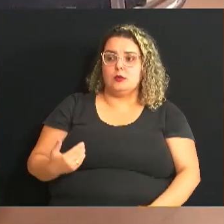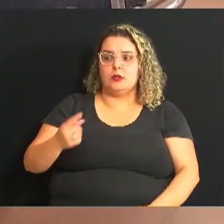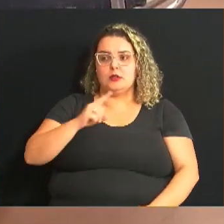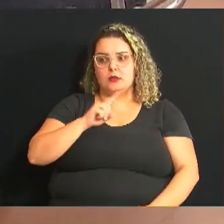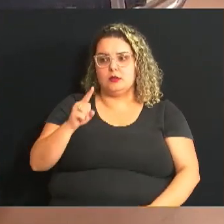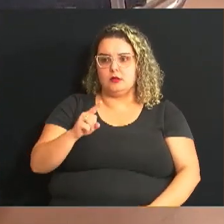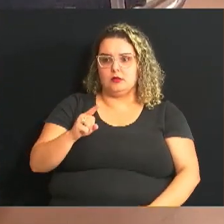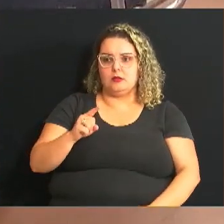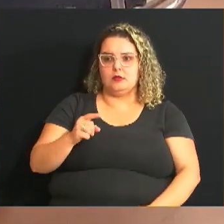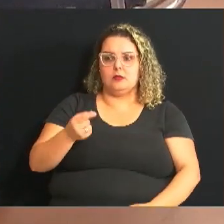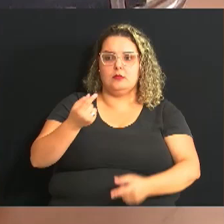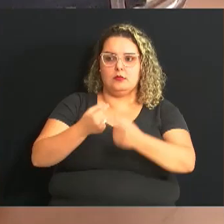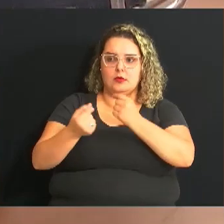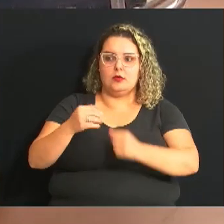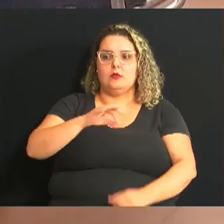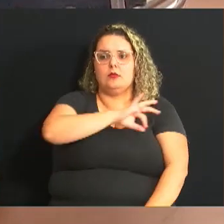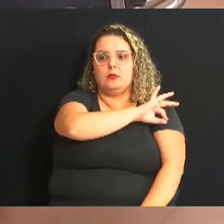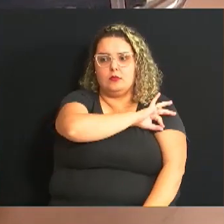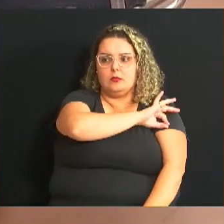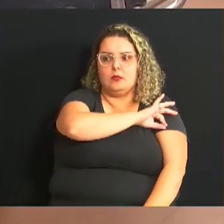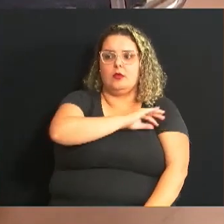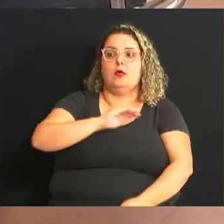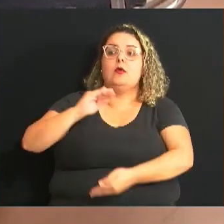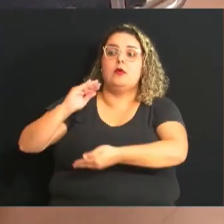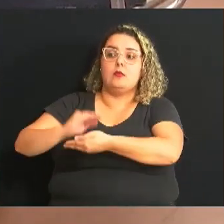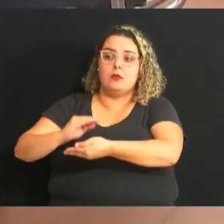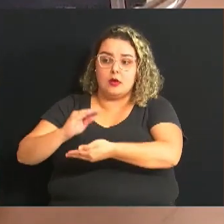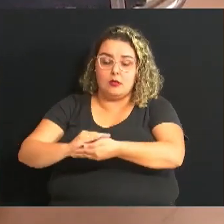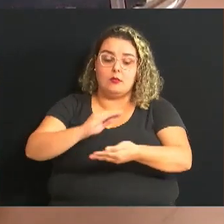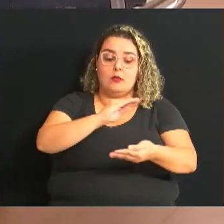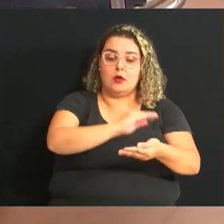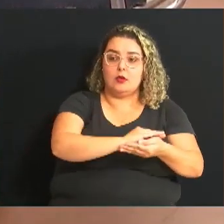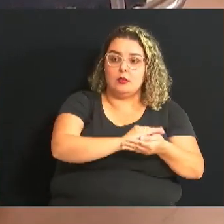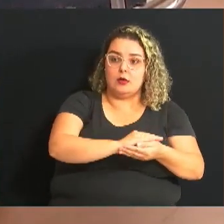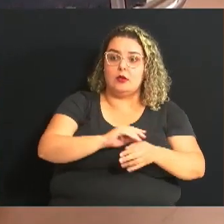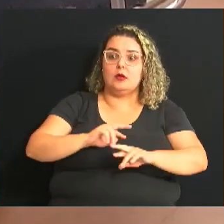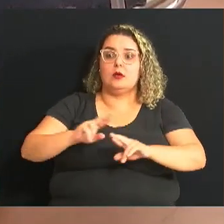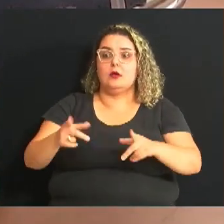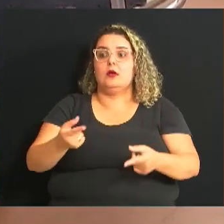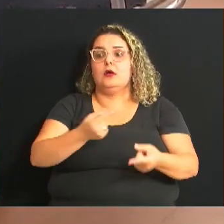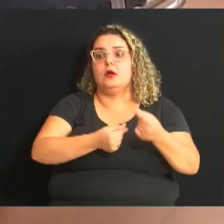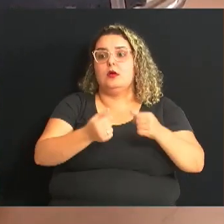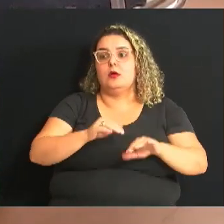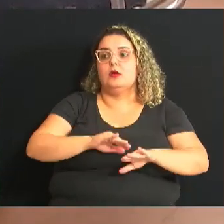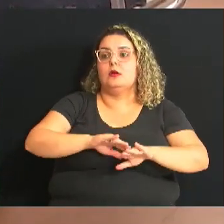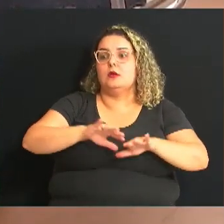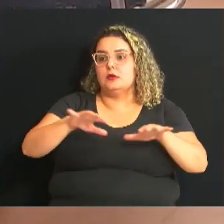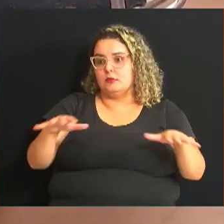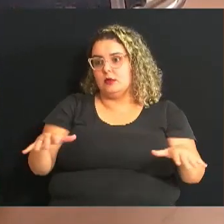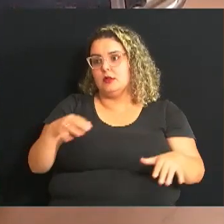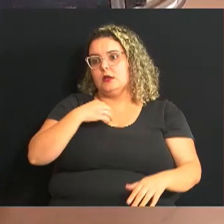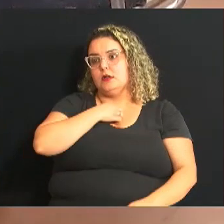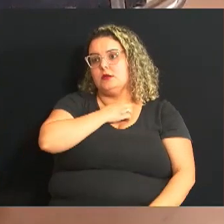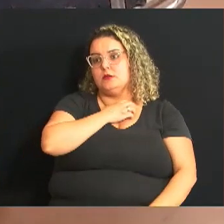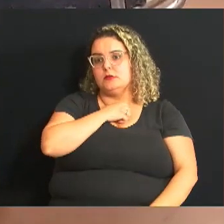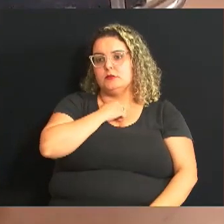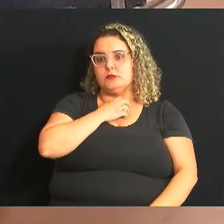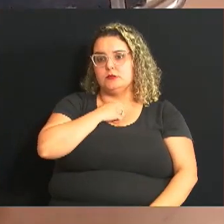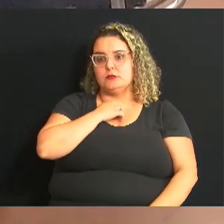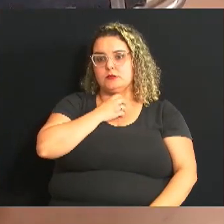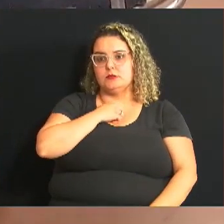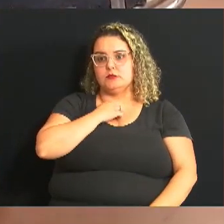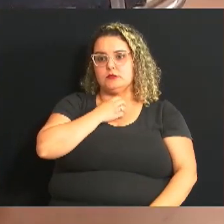os cofres da prefeitura, vai para os fundos, que é um dinheiro separado, que vai ser usado